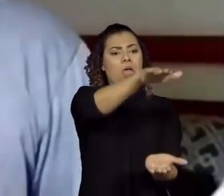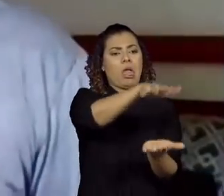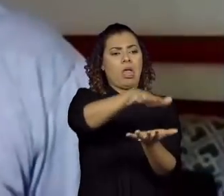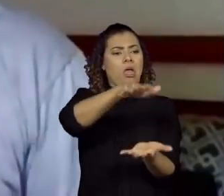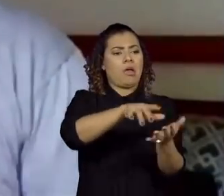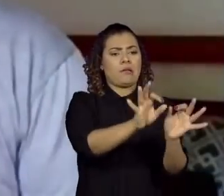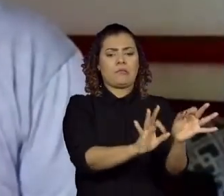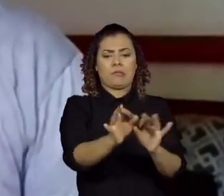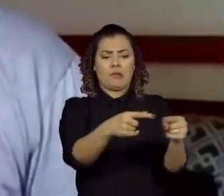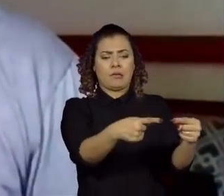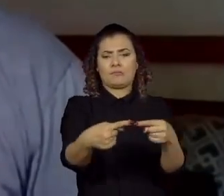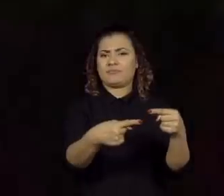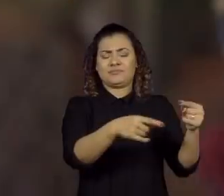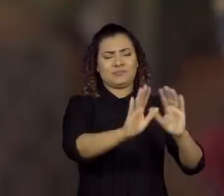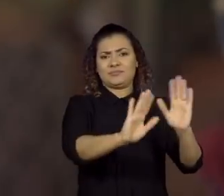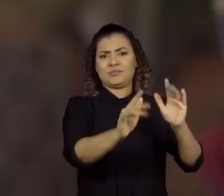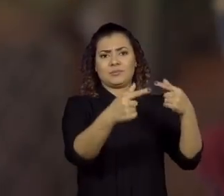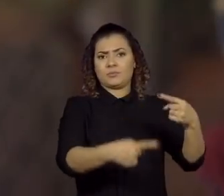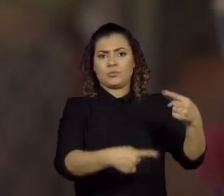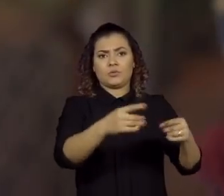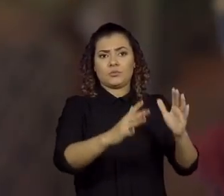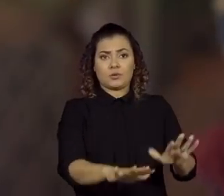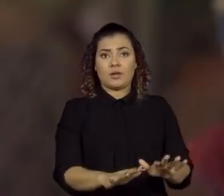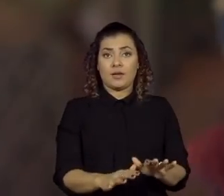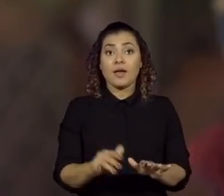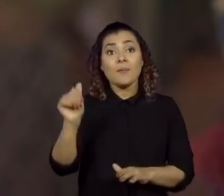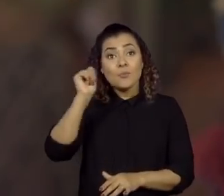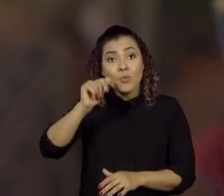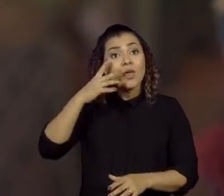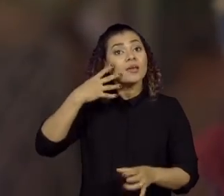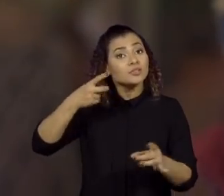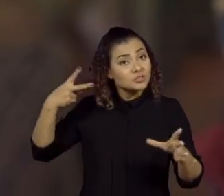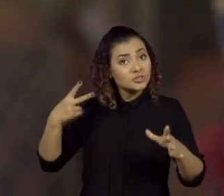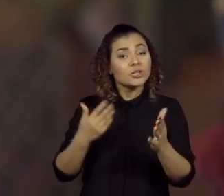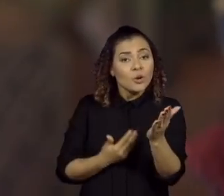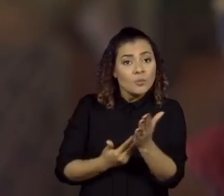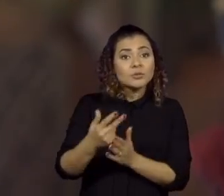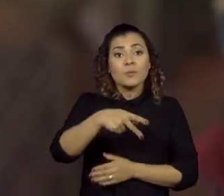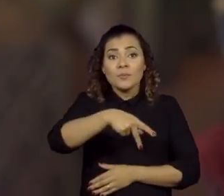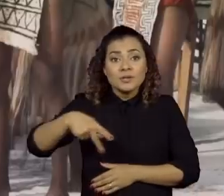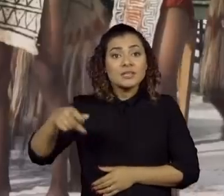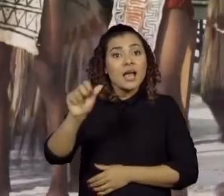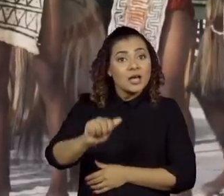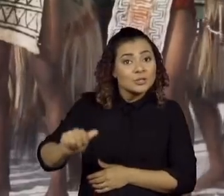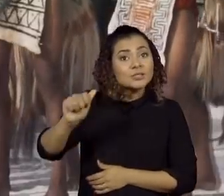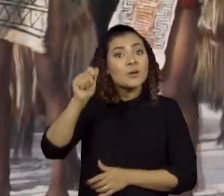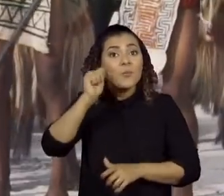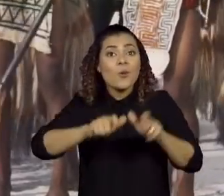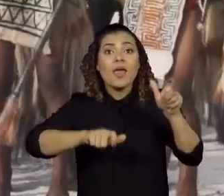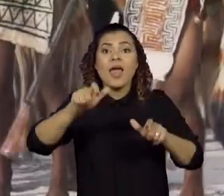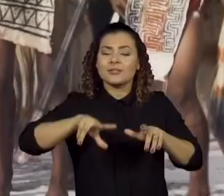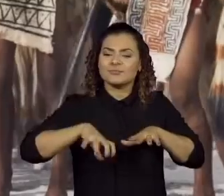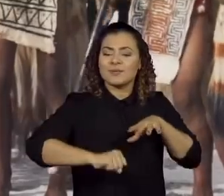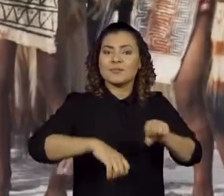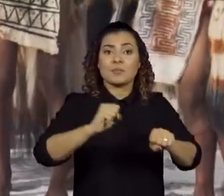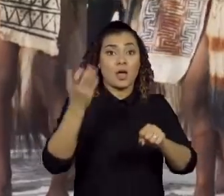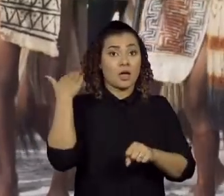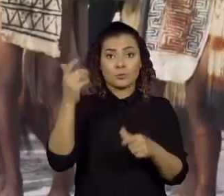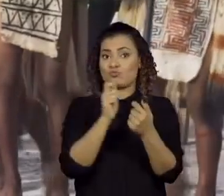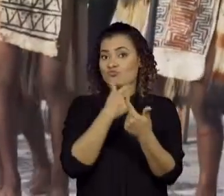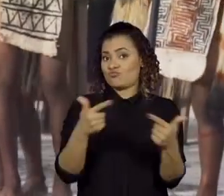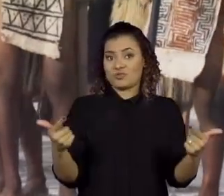lá e para cá, a gente não quer isso. As mulheres indígenas, elas começaram a ser presidente de associações de mulheres, que antes não